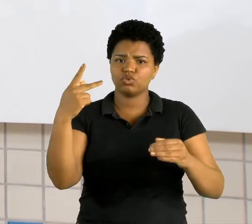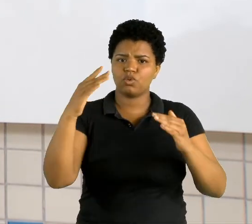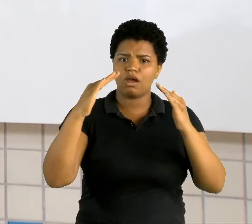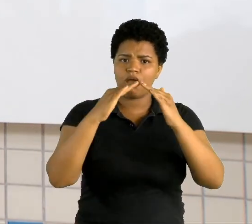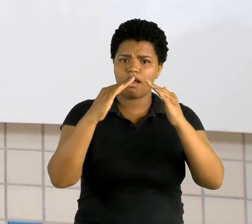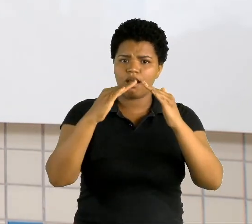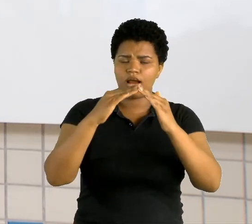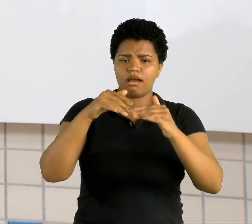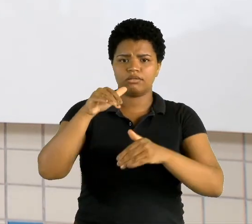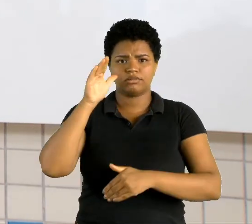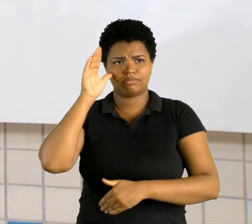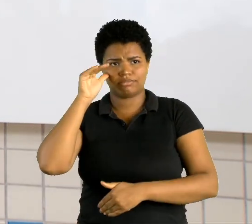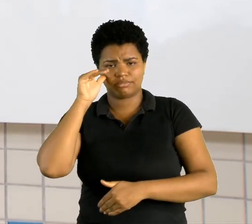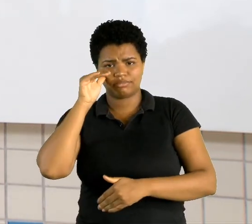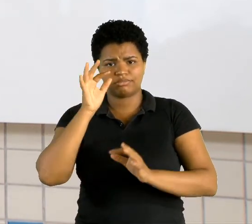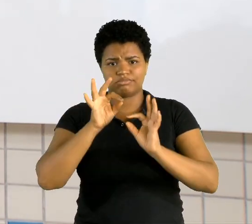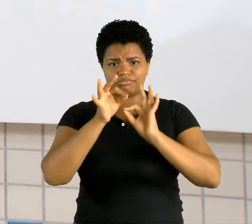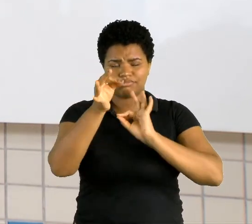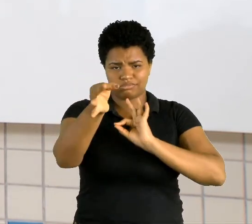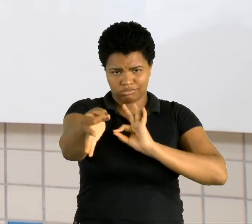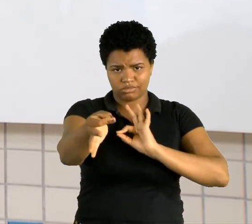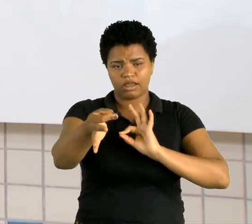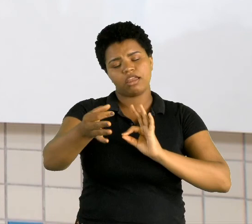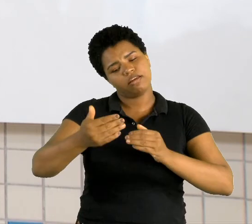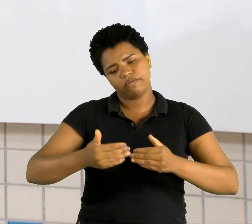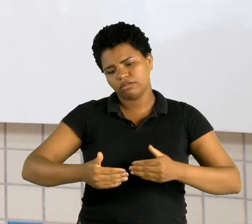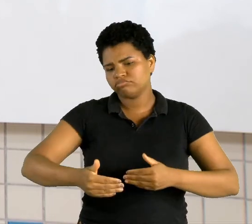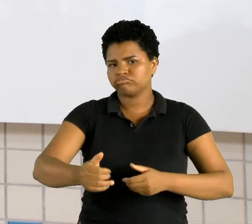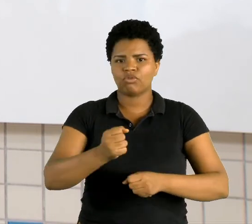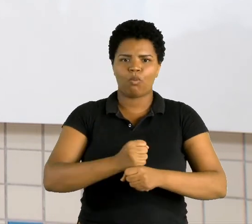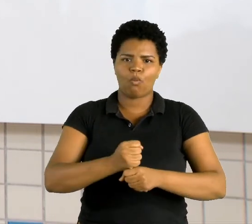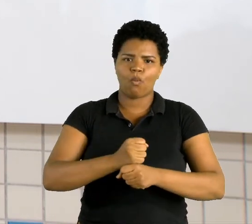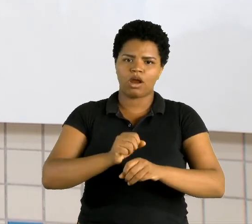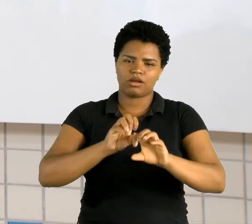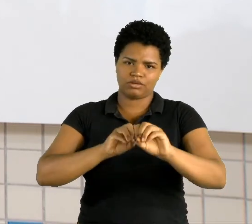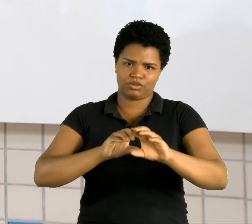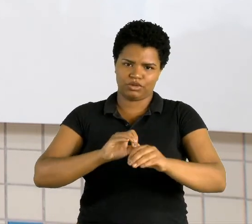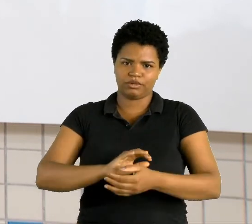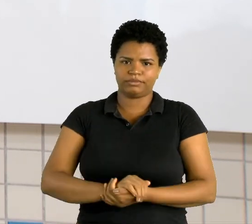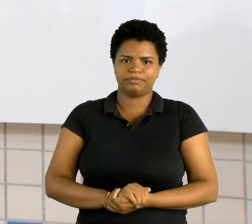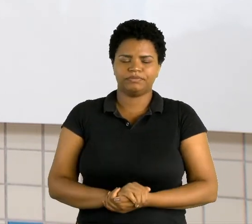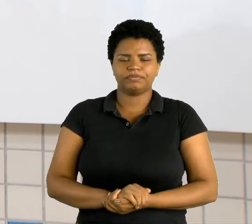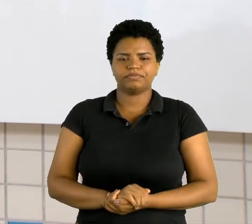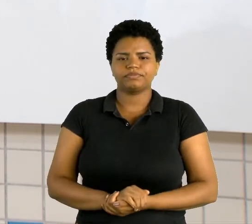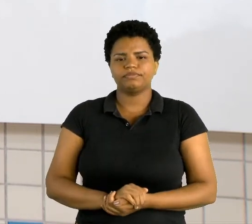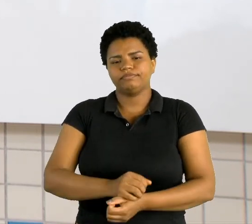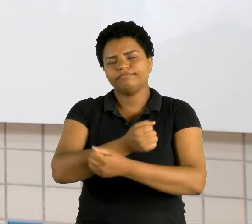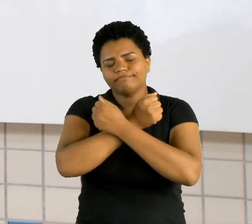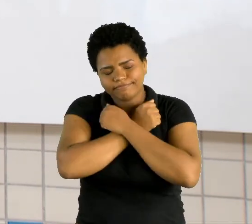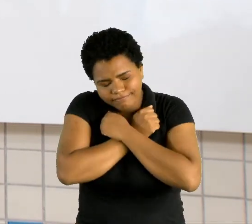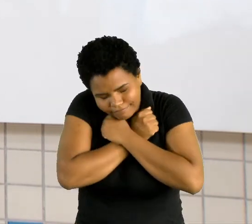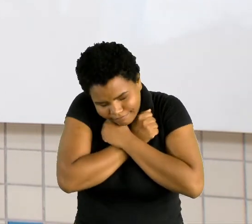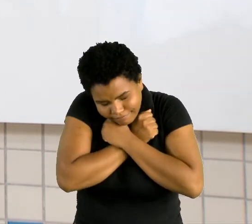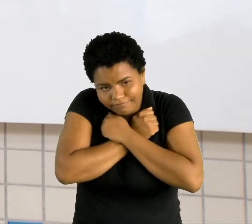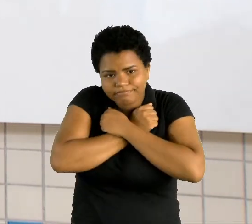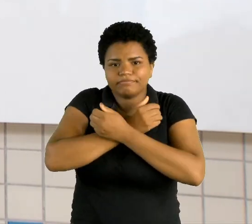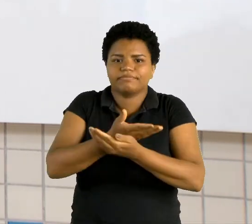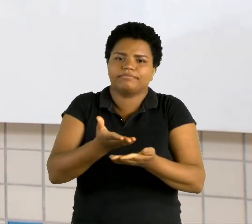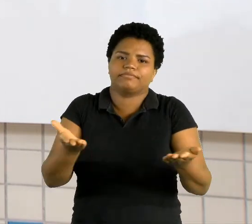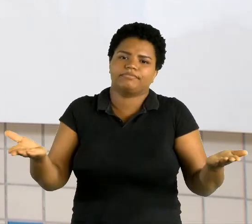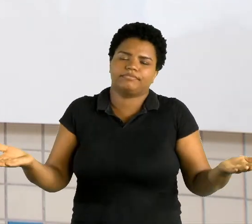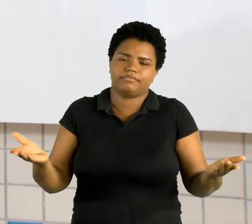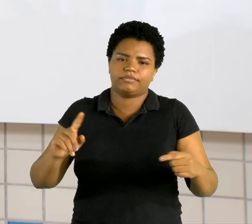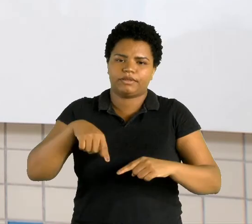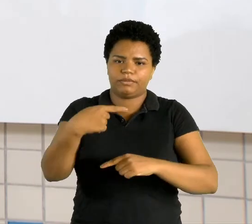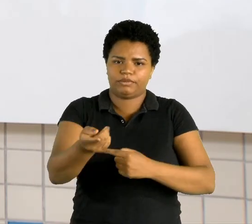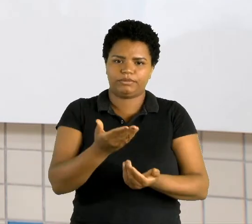vai seguir com o nosso ano letivo. Um grande abraço para vocês e até a próxima aula.